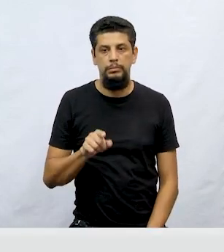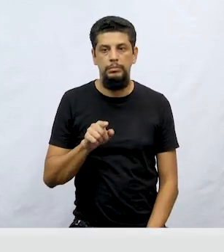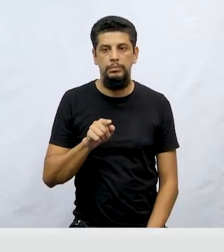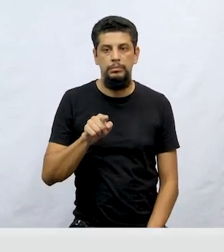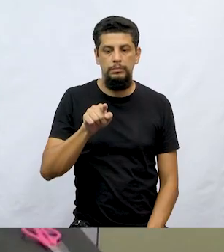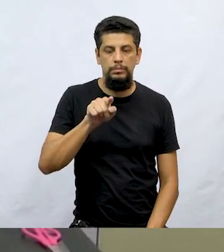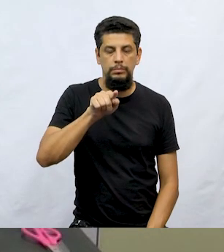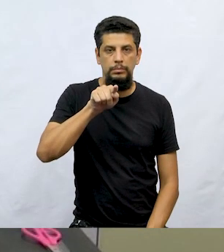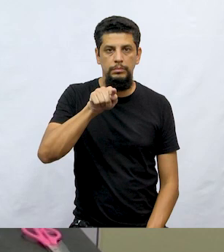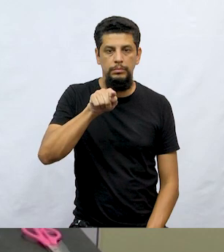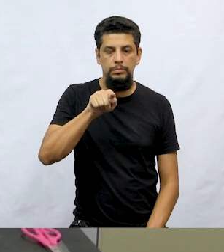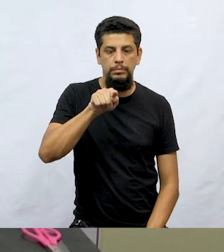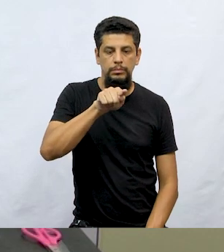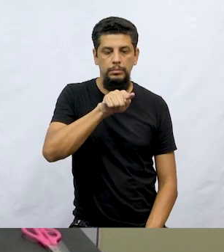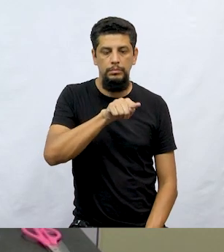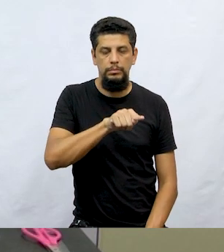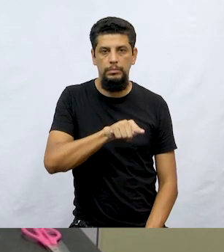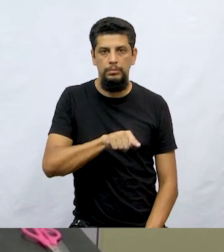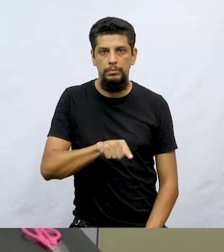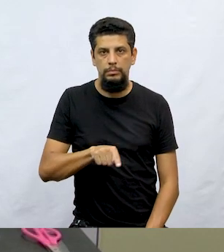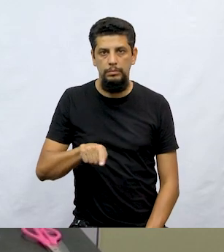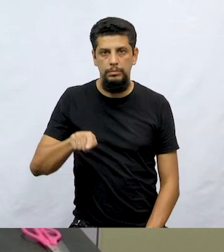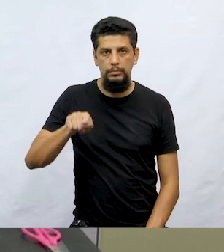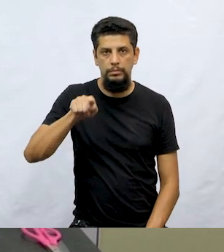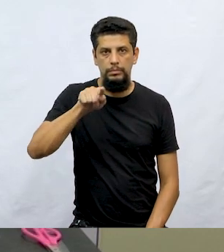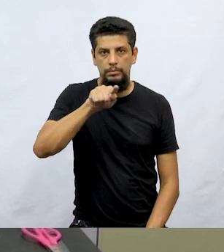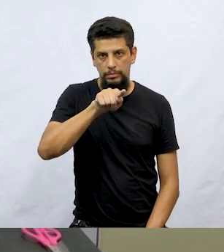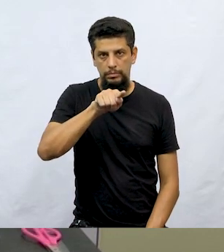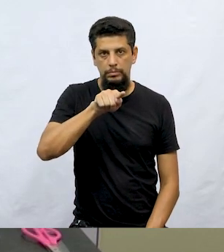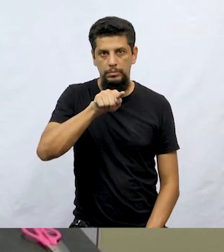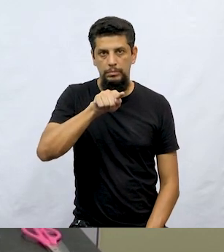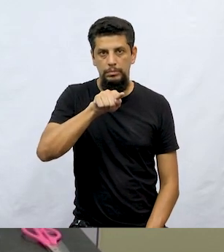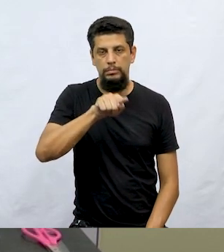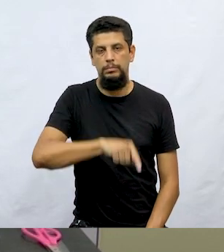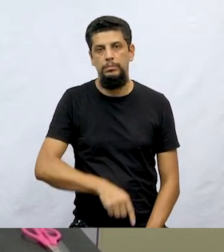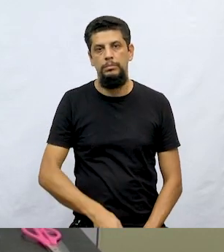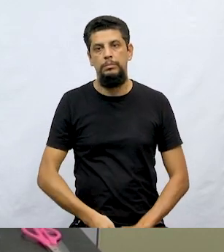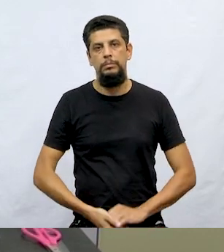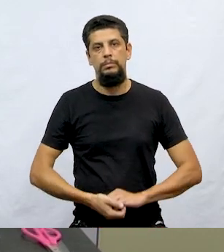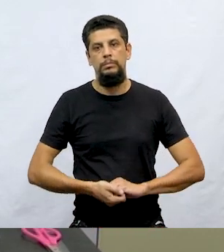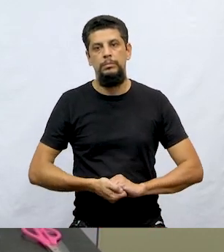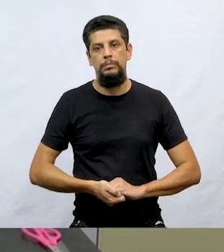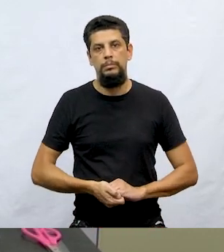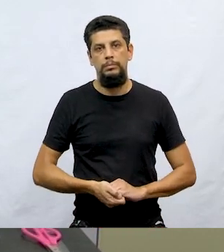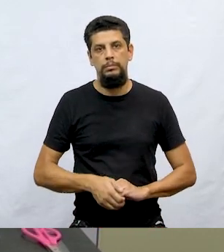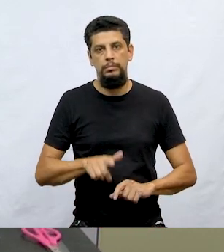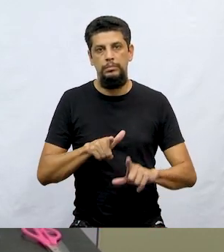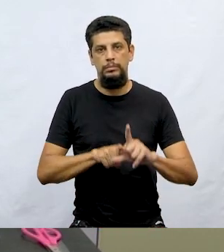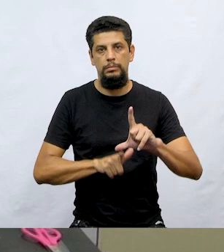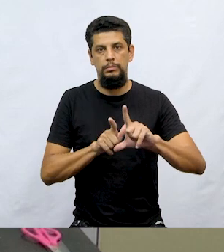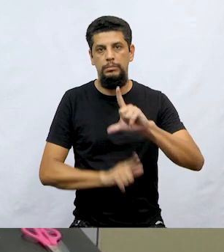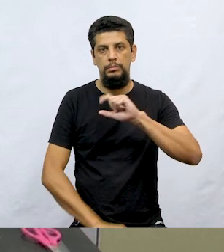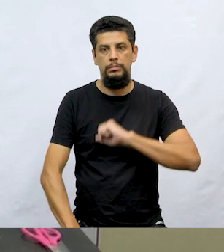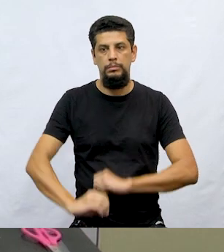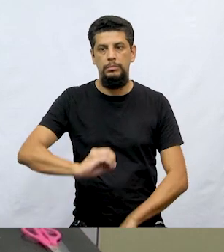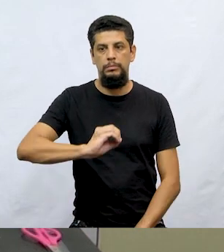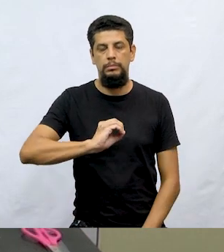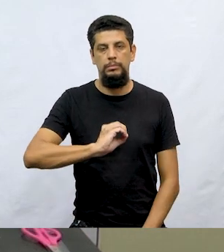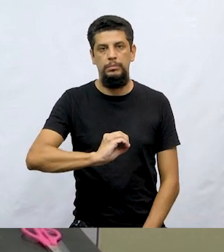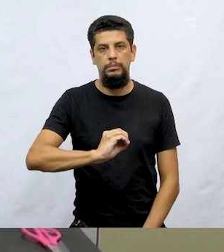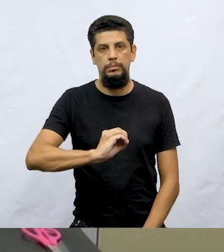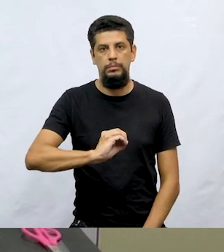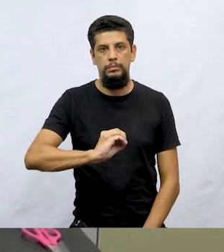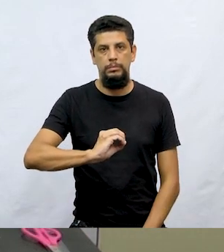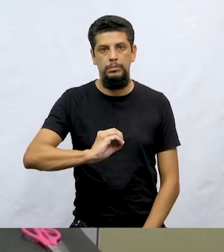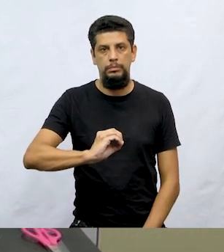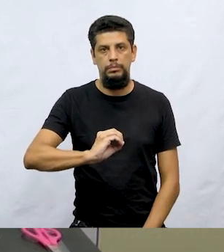né? É uma bola. Uma bola, um círculo, né? Um círculo, isso. A letra O.